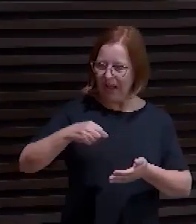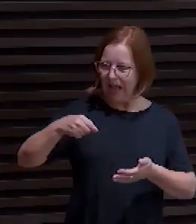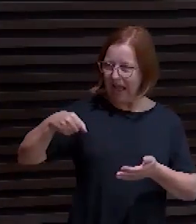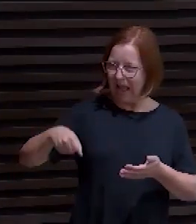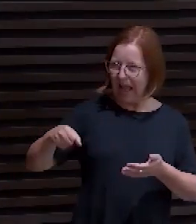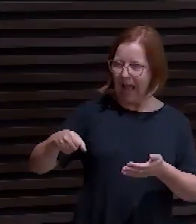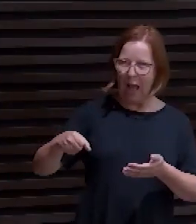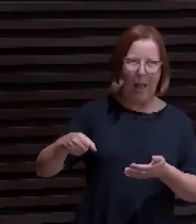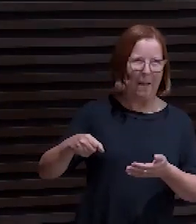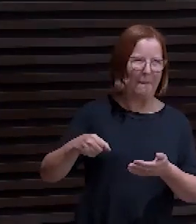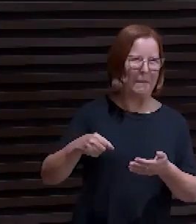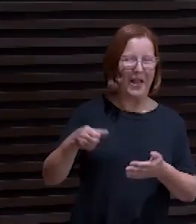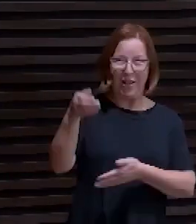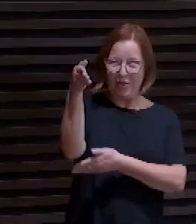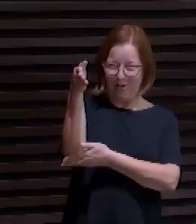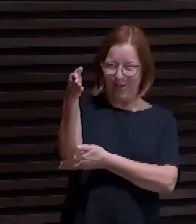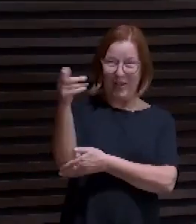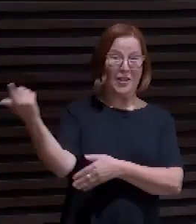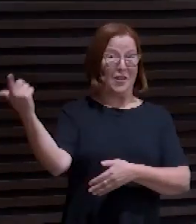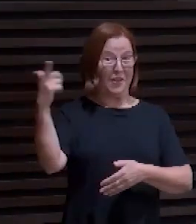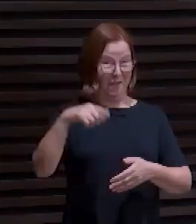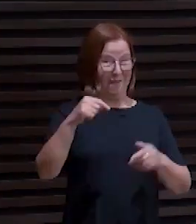para cá.